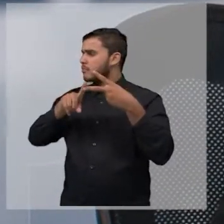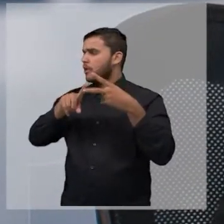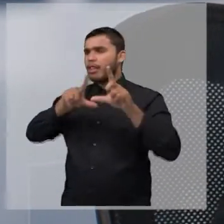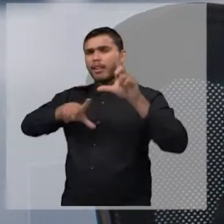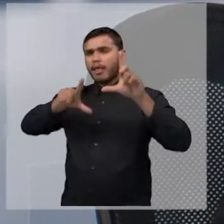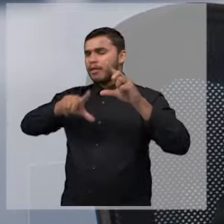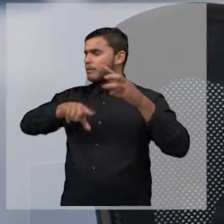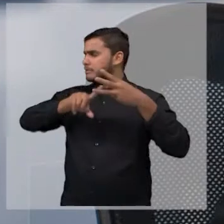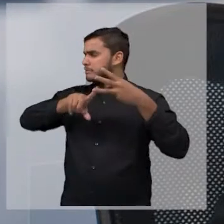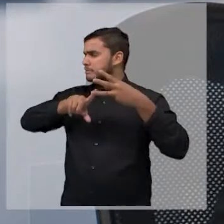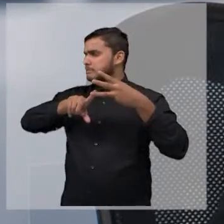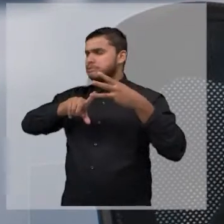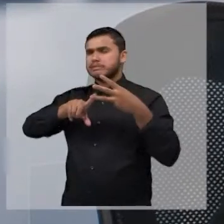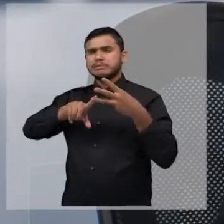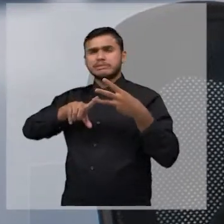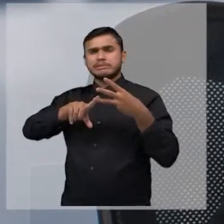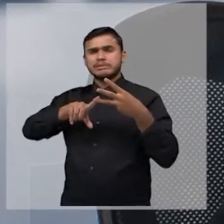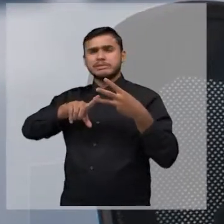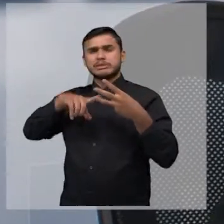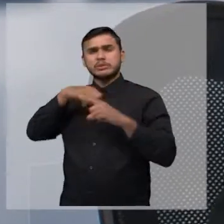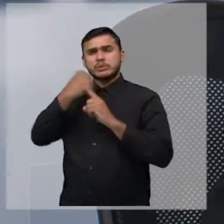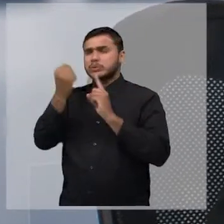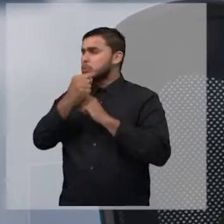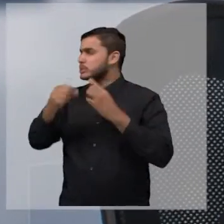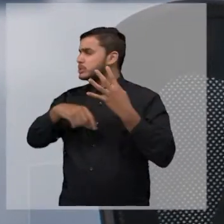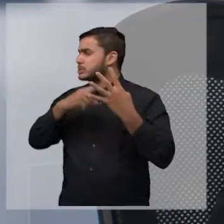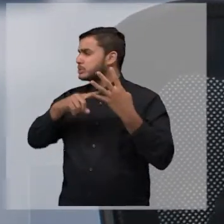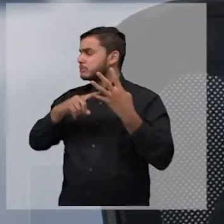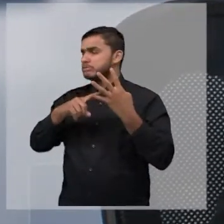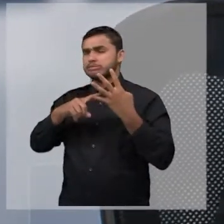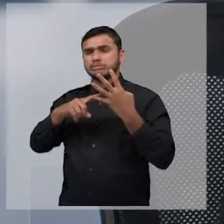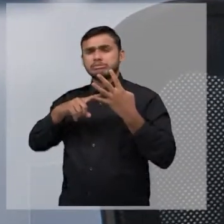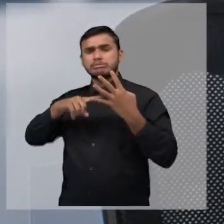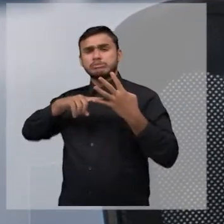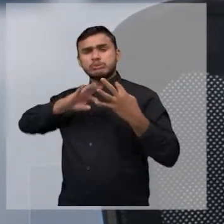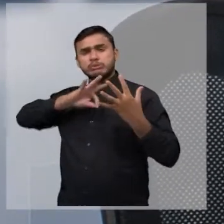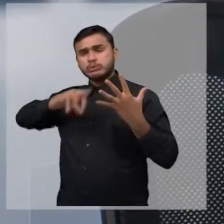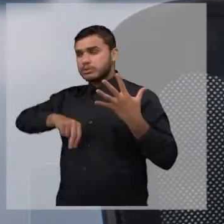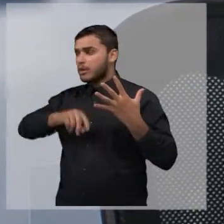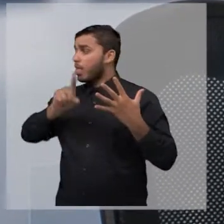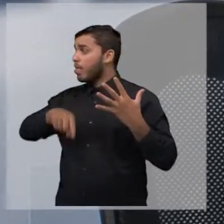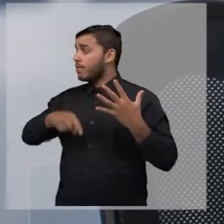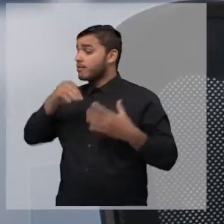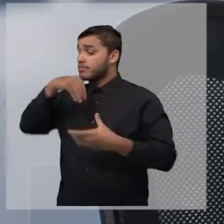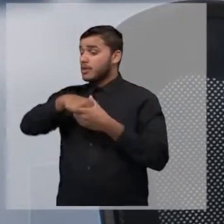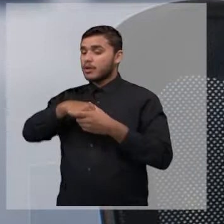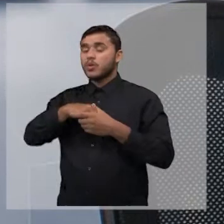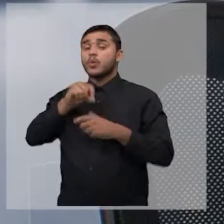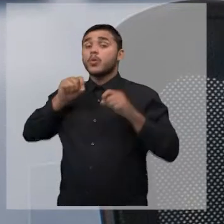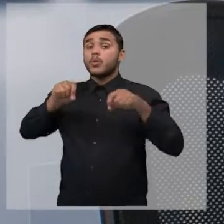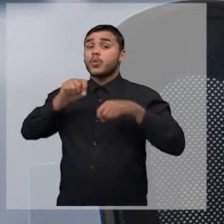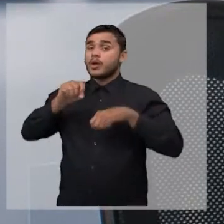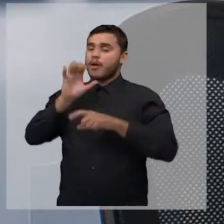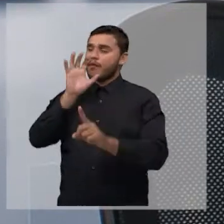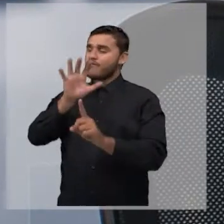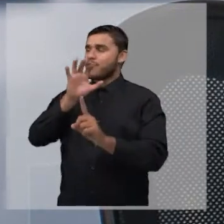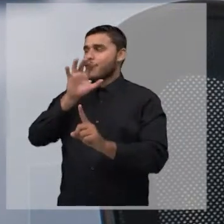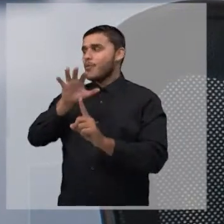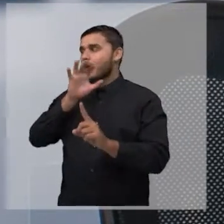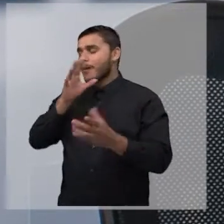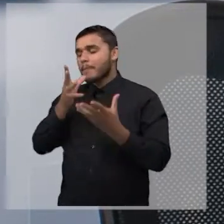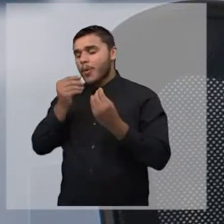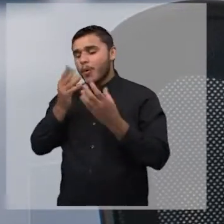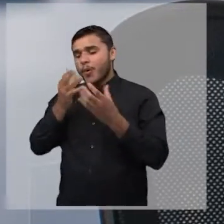alguma maneira, se tornaram redutos ideológicos. Isso foi ruim. Isso não foi bom para também